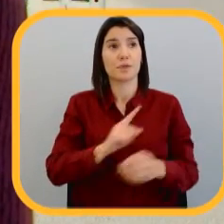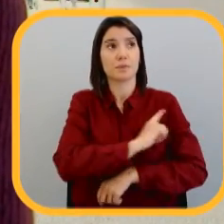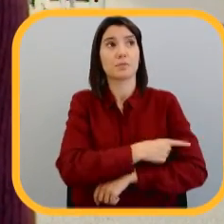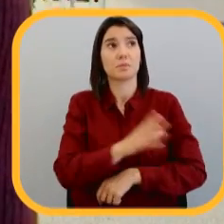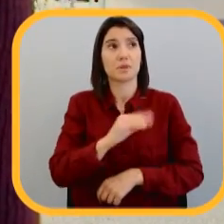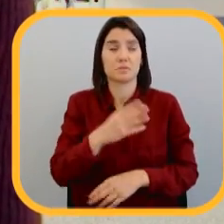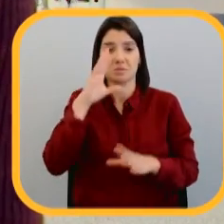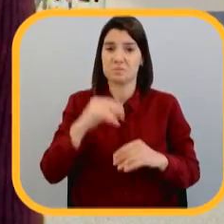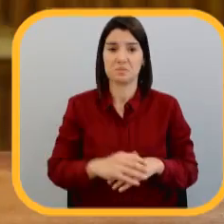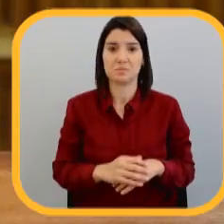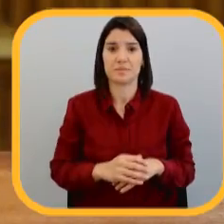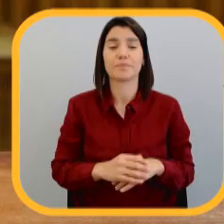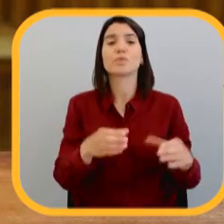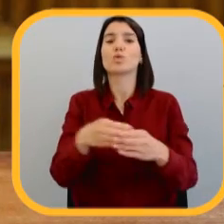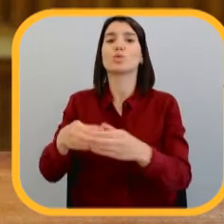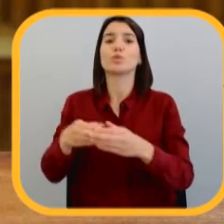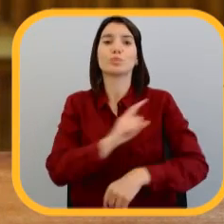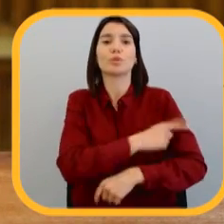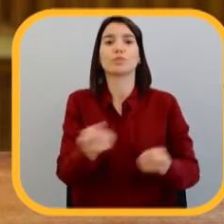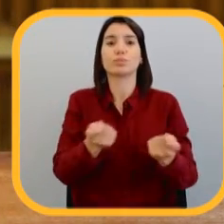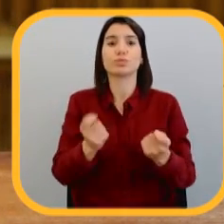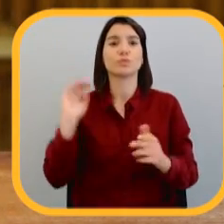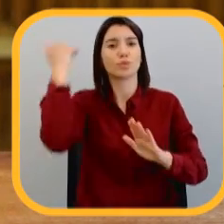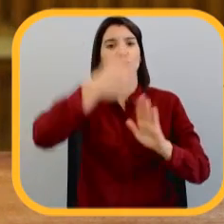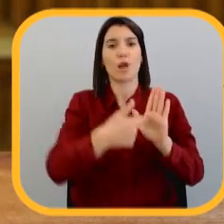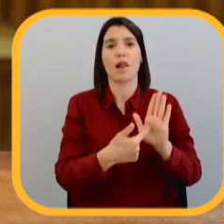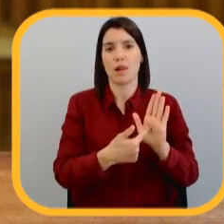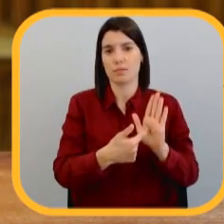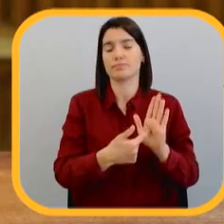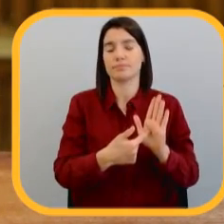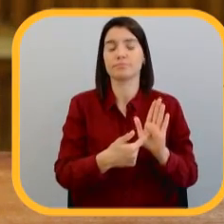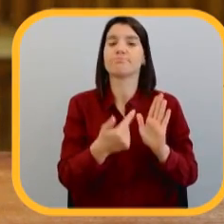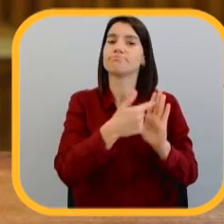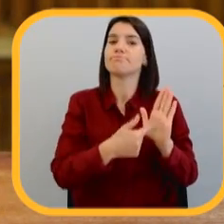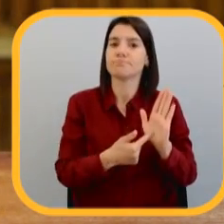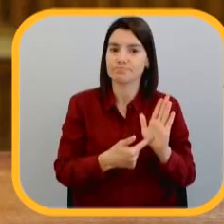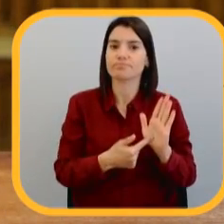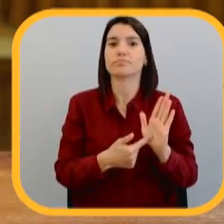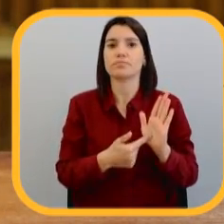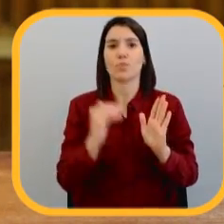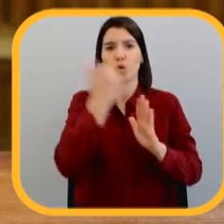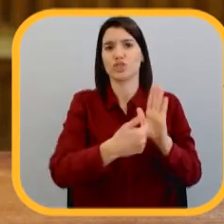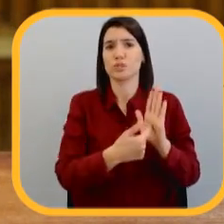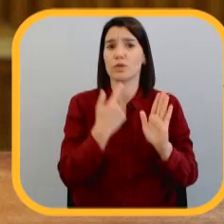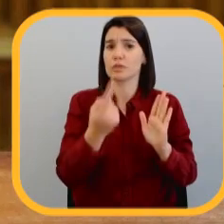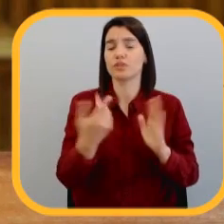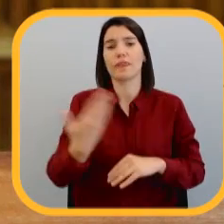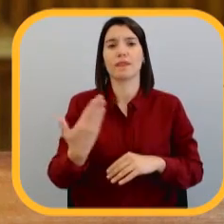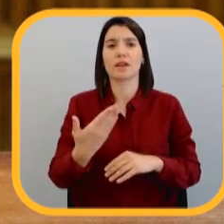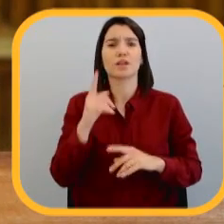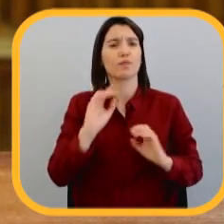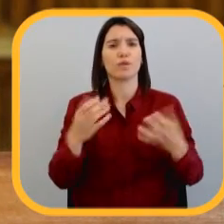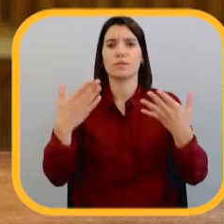soberania, não sei. Os órgãos de soberania estão previstos na Constituição da República Portuguesa, instrumento esse que declara os